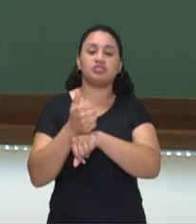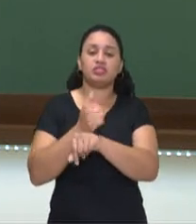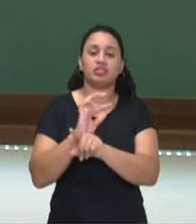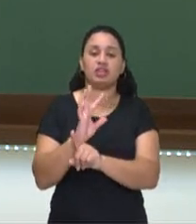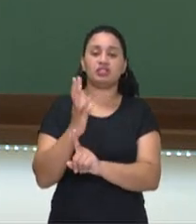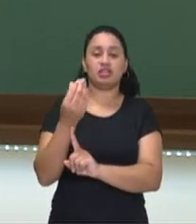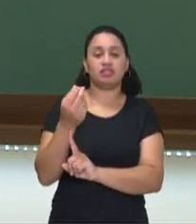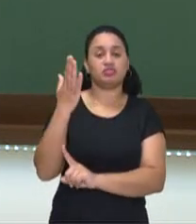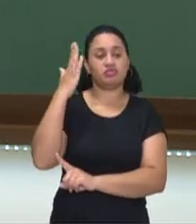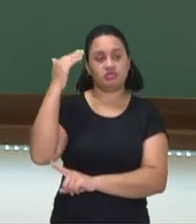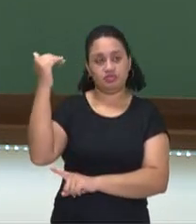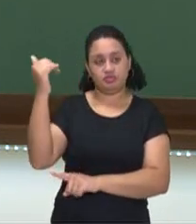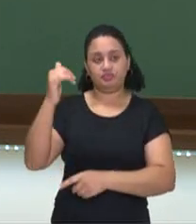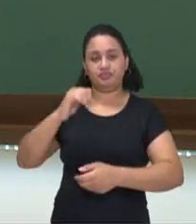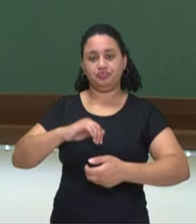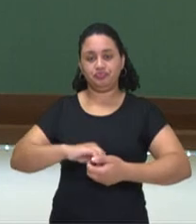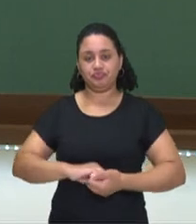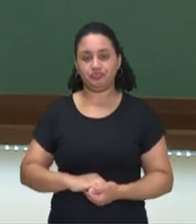conhecidos.